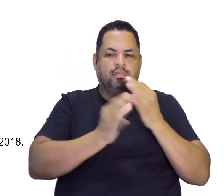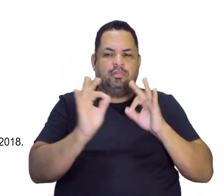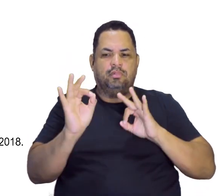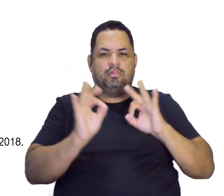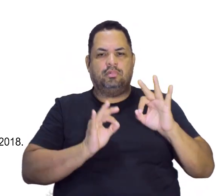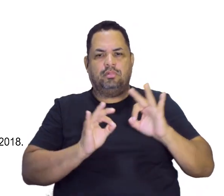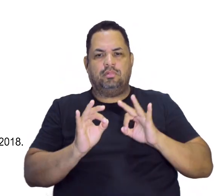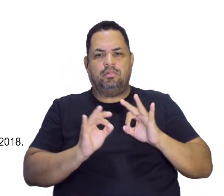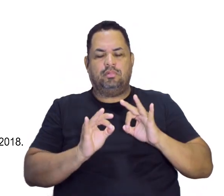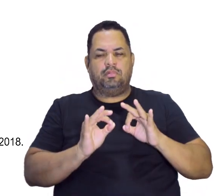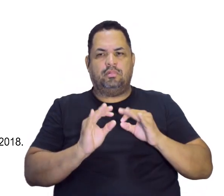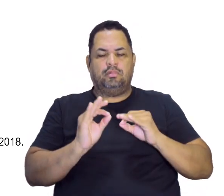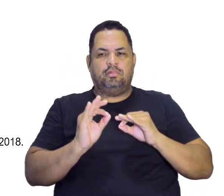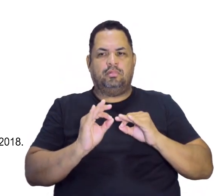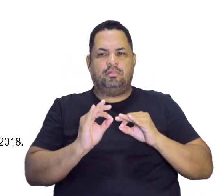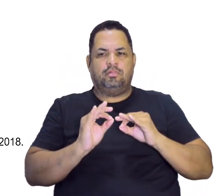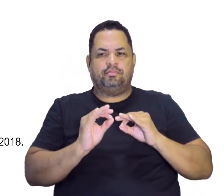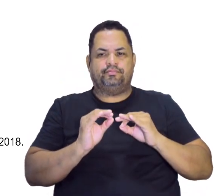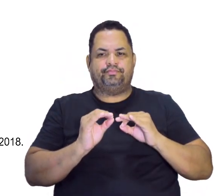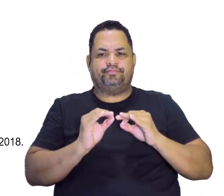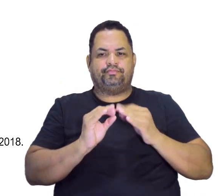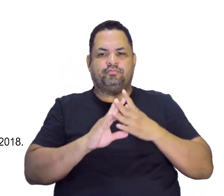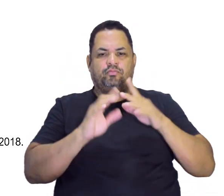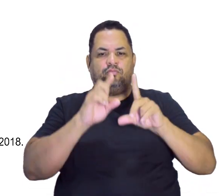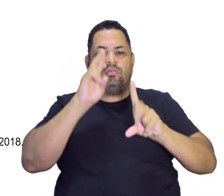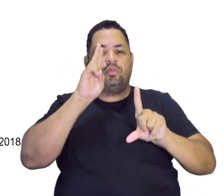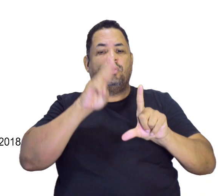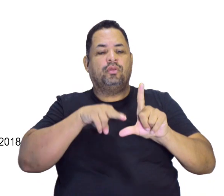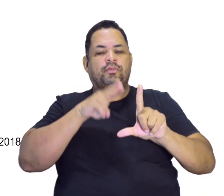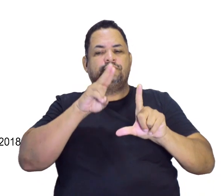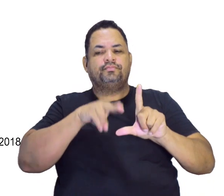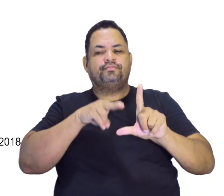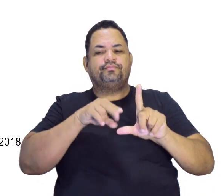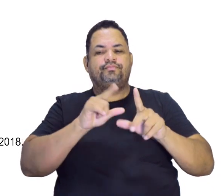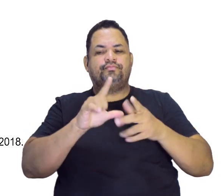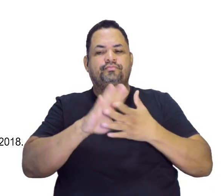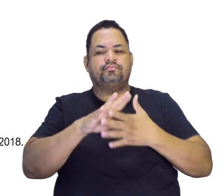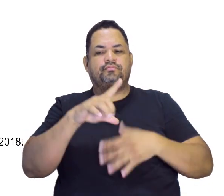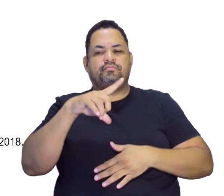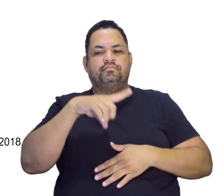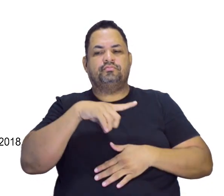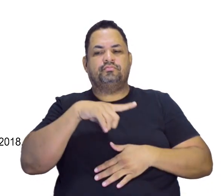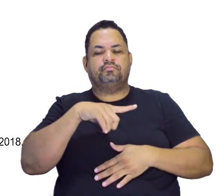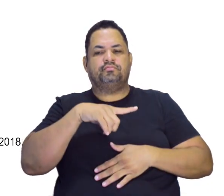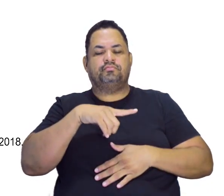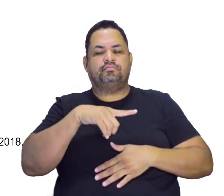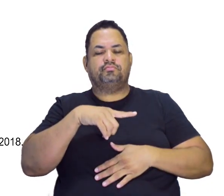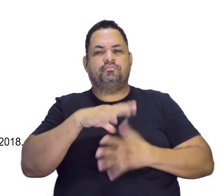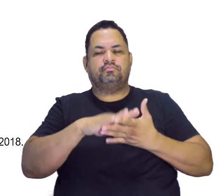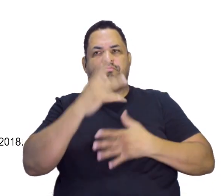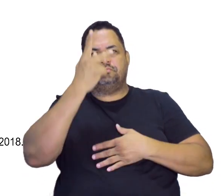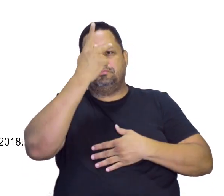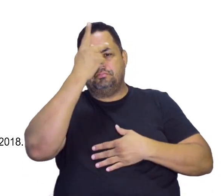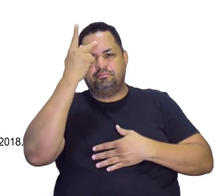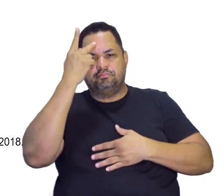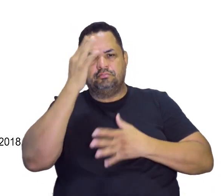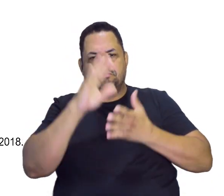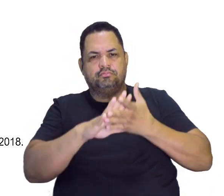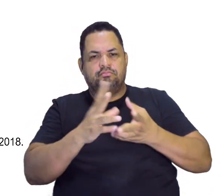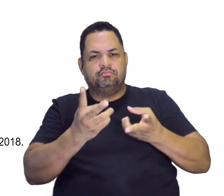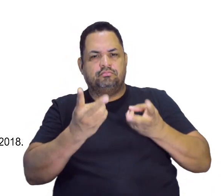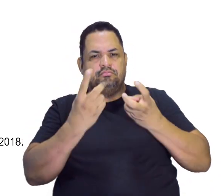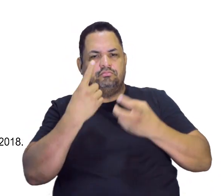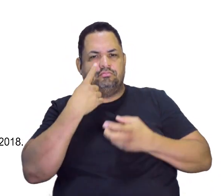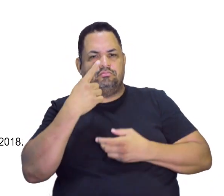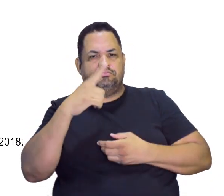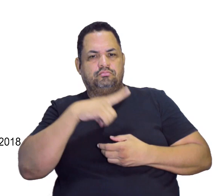Eh as os os quadros né eles as pessoas identificavam perfeitamente se tinha